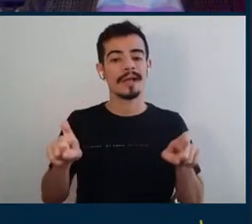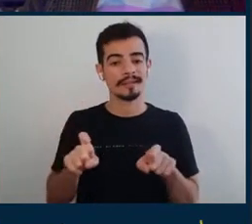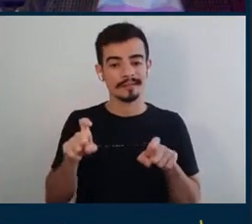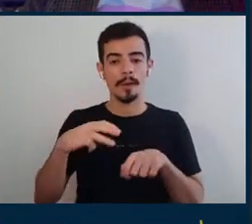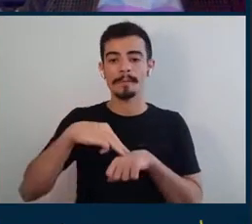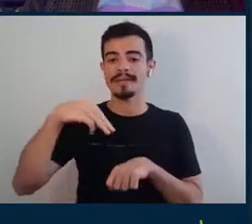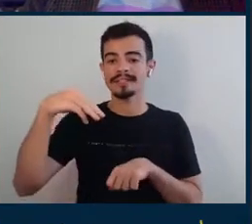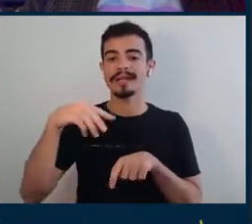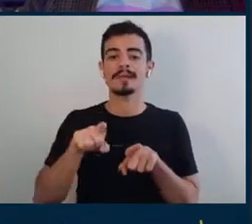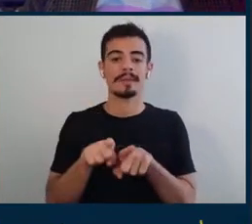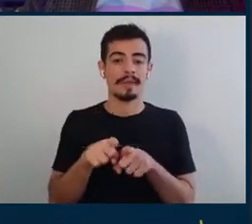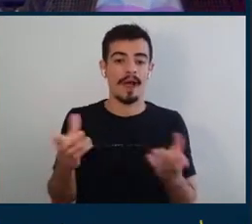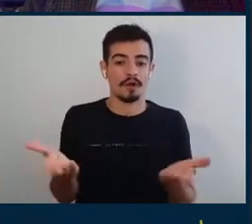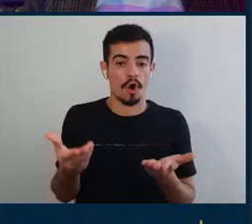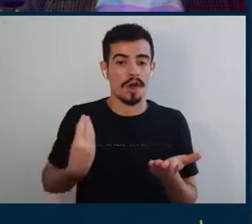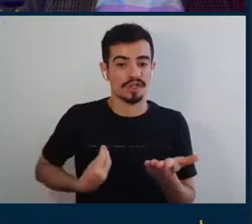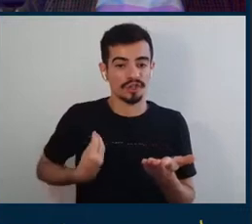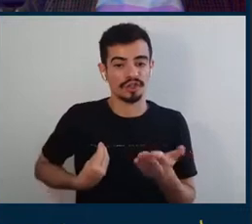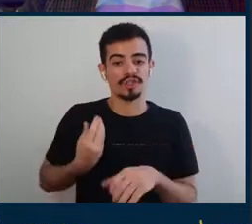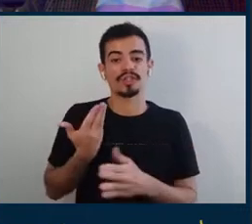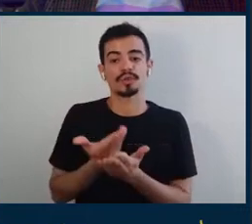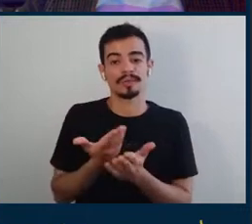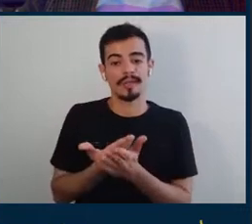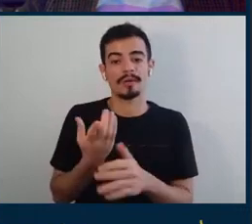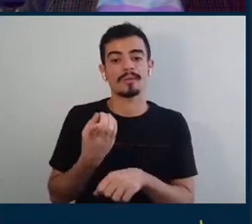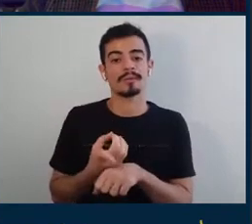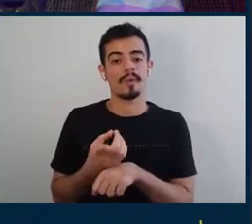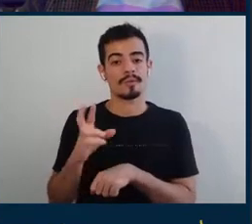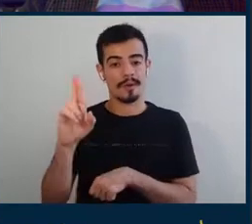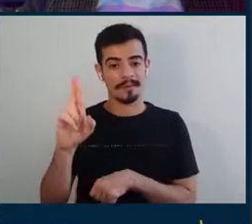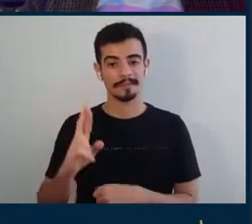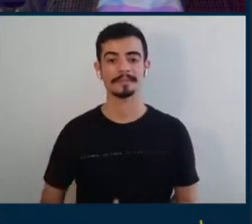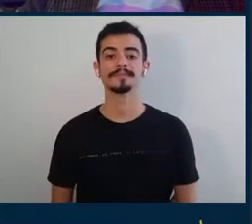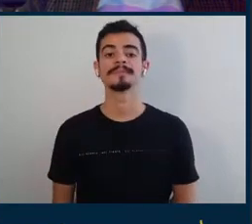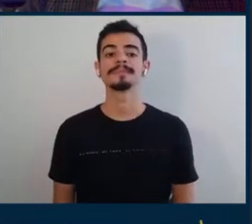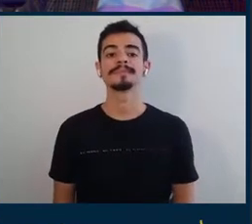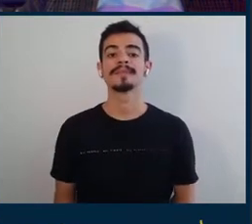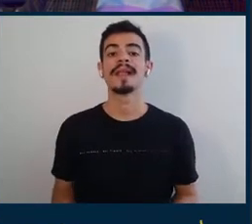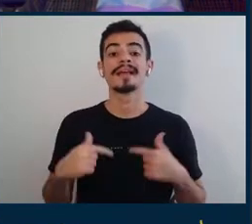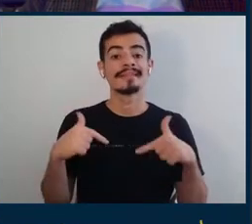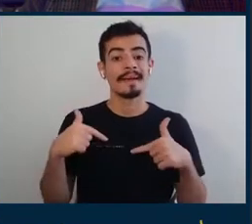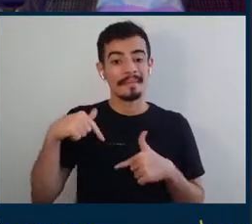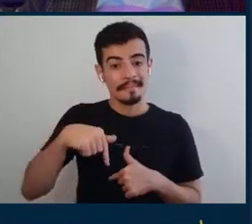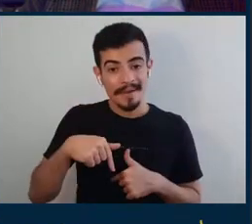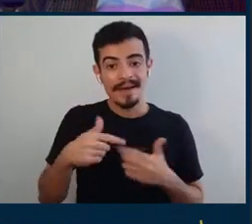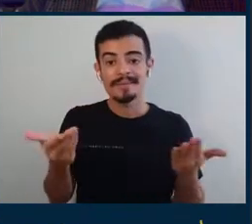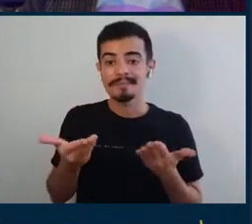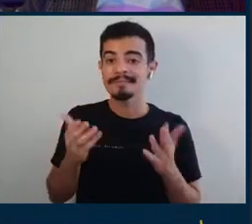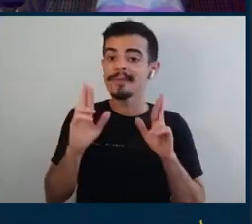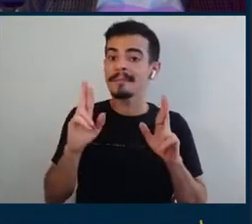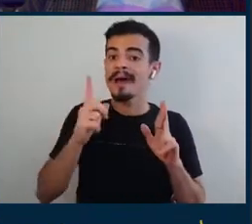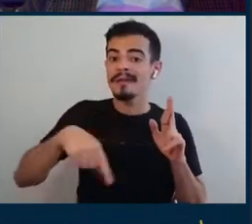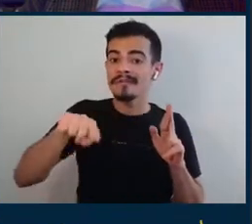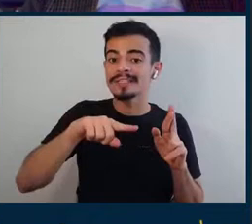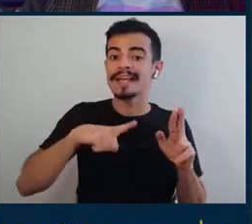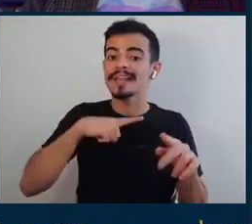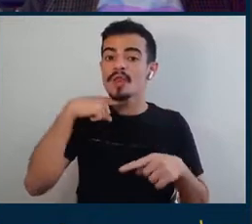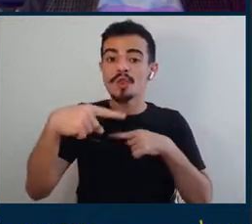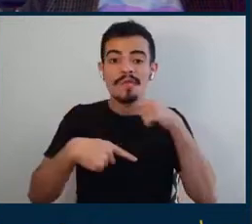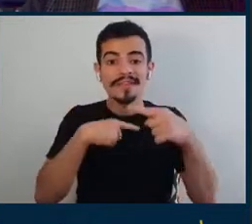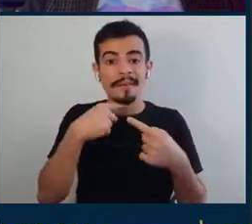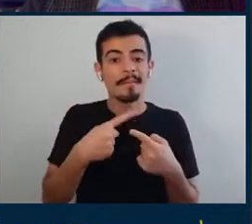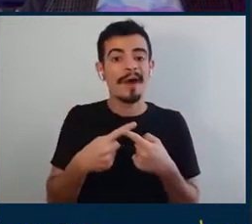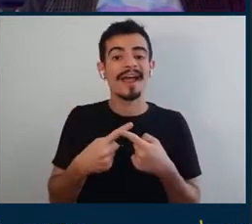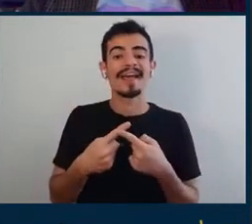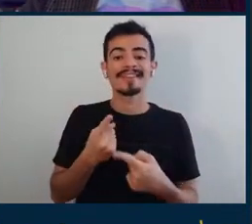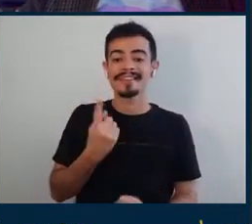área. Também trabalho aqui na Cinti e eu espero que vocês tenham bastante dúvidas. Nós temos aqui três áreas, três grandes